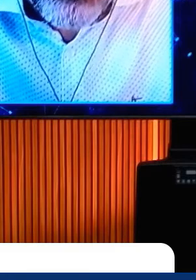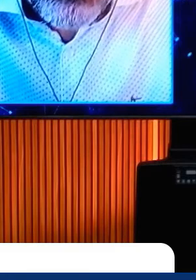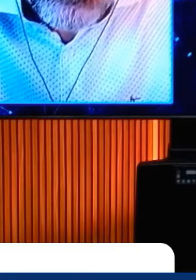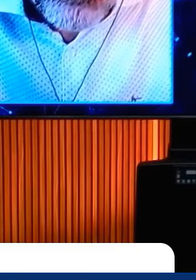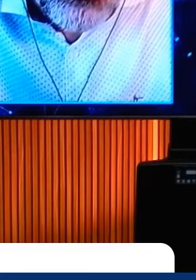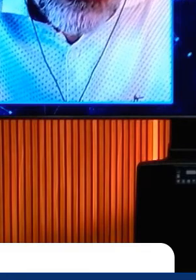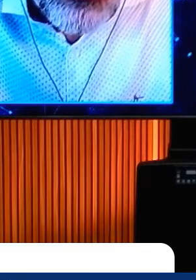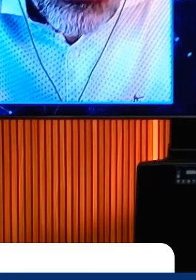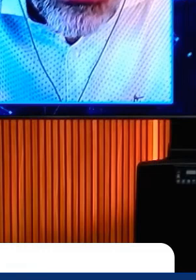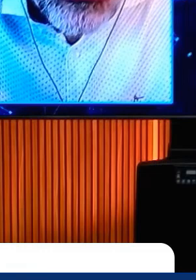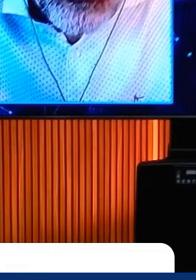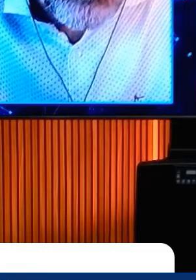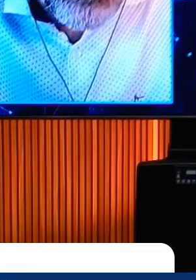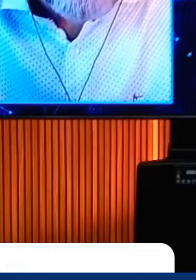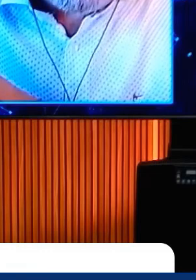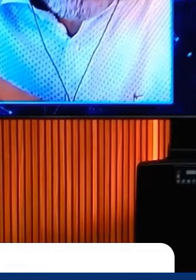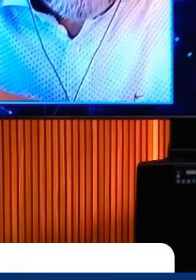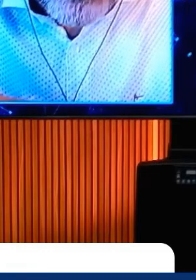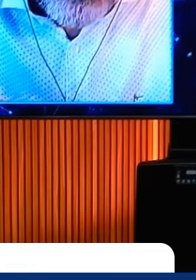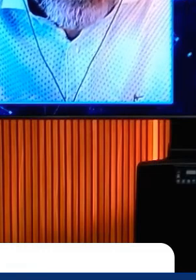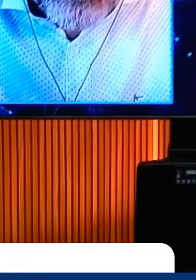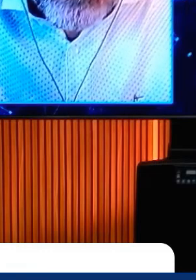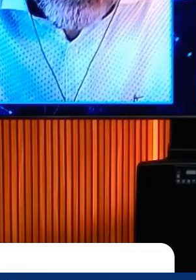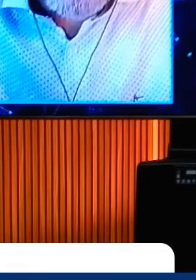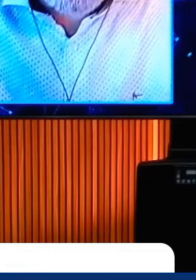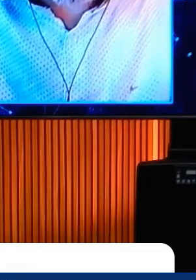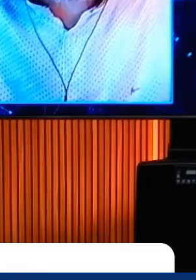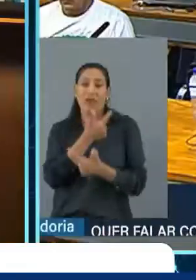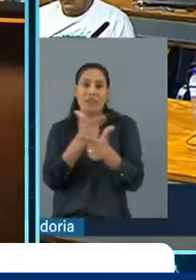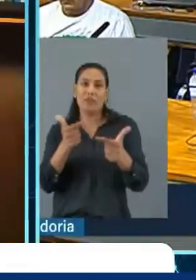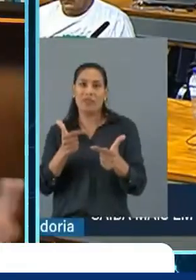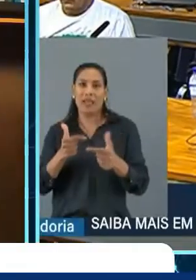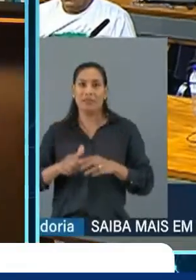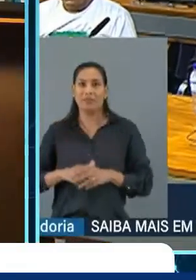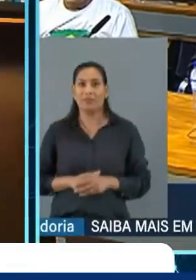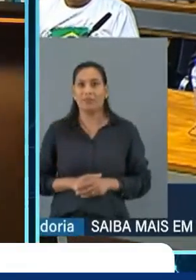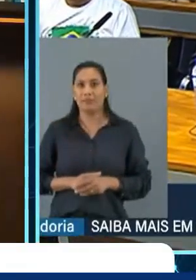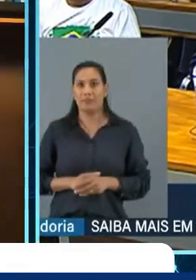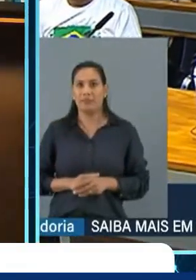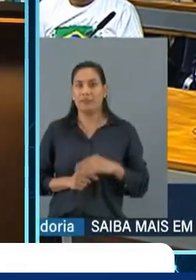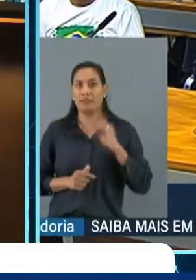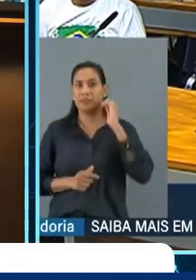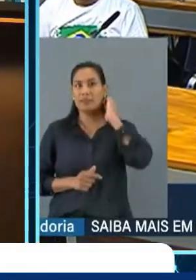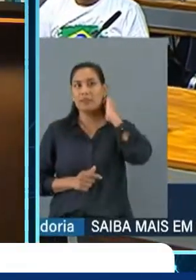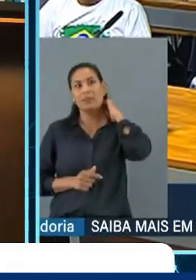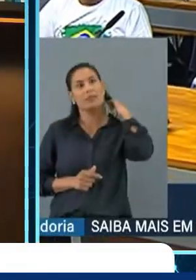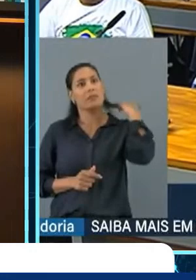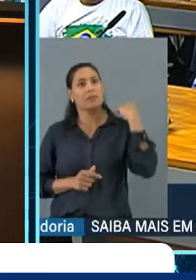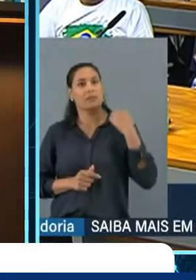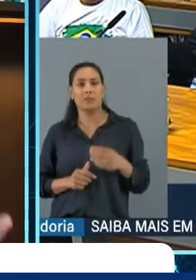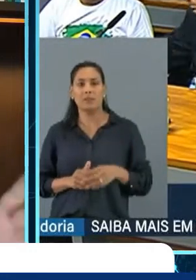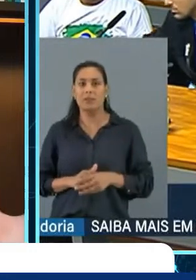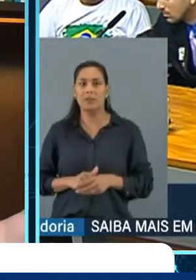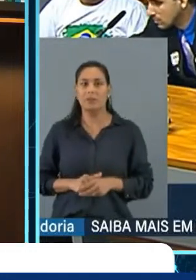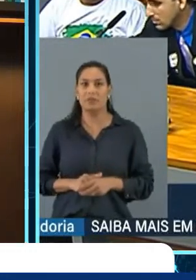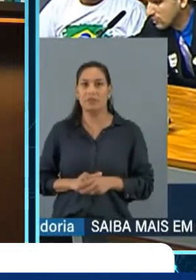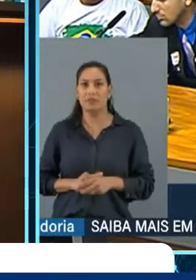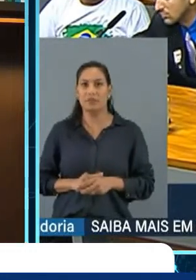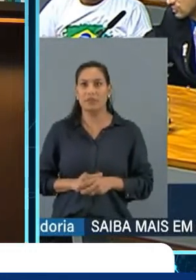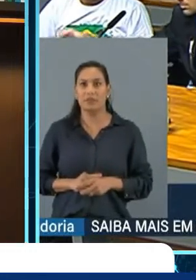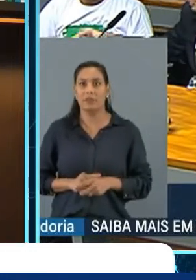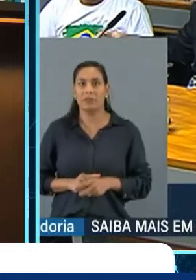Congresso, talvez muito mais importante até do que fazer leis, é de assegurar que os demais poderes não abusem das leis, né? É o